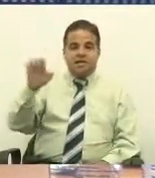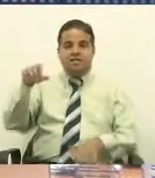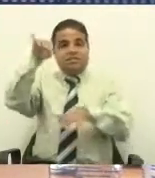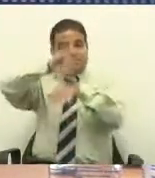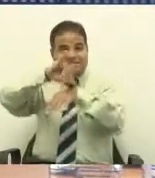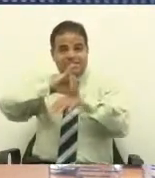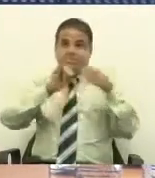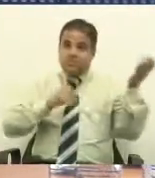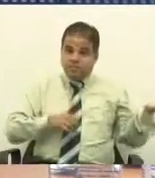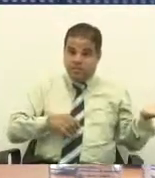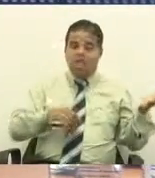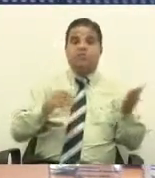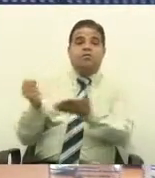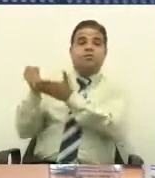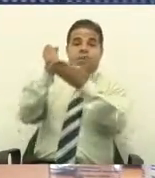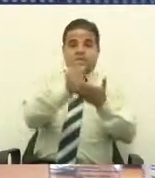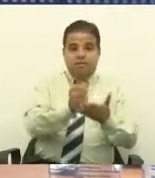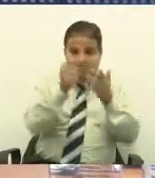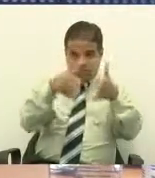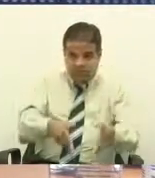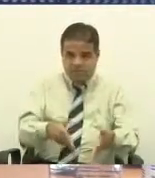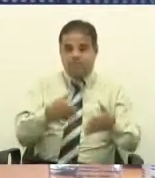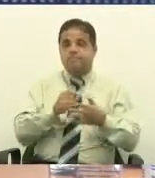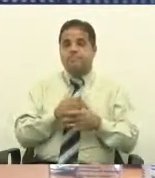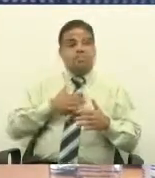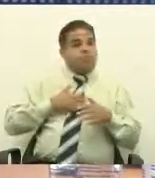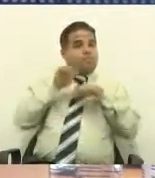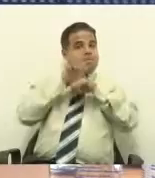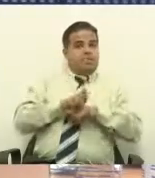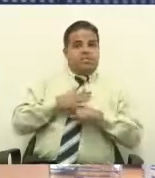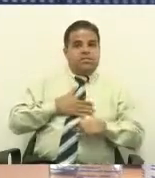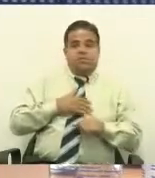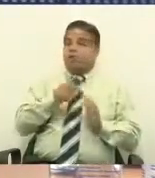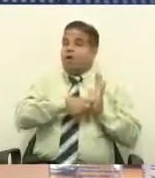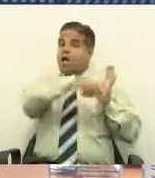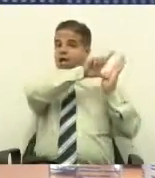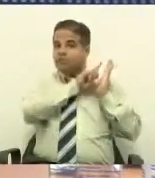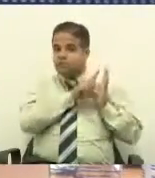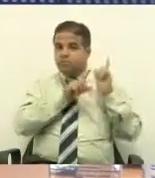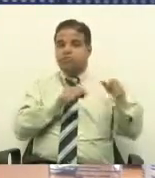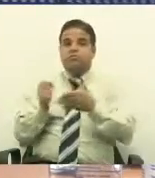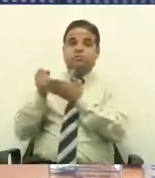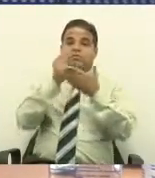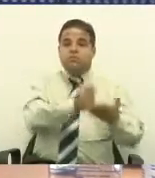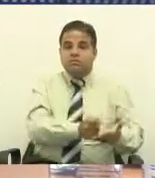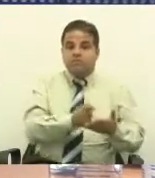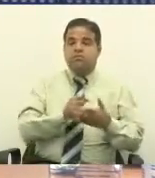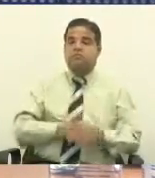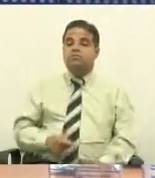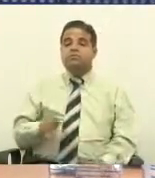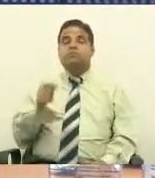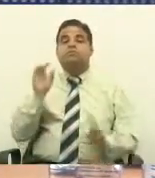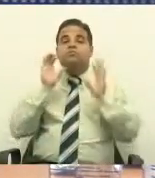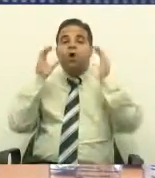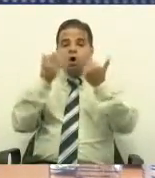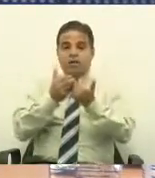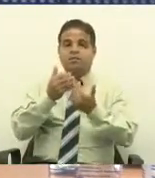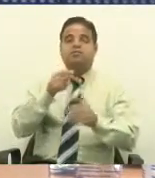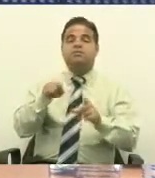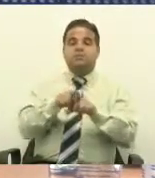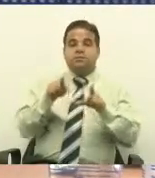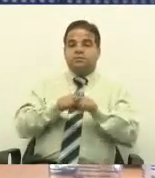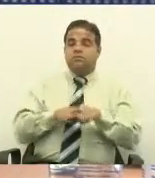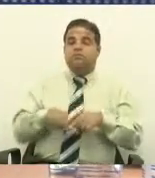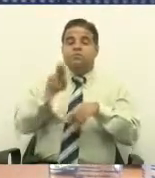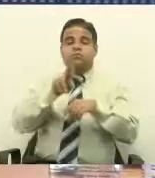Centro, foi trazido, não na minha gestão, na gestão anterior, foi trazido mais por uma organização também em